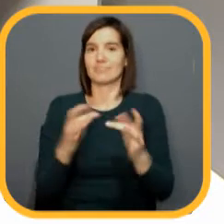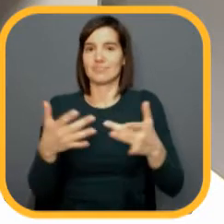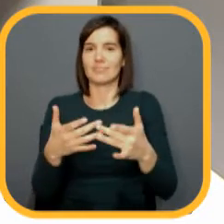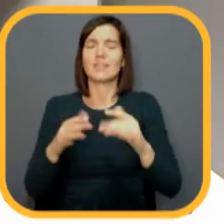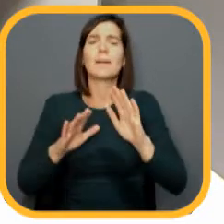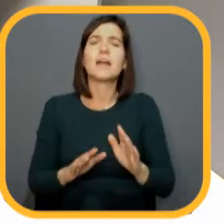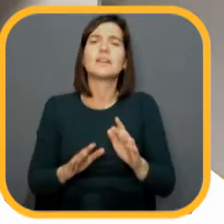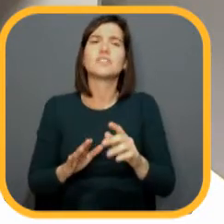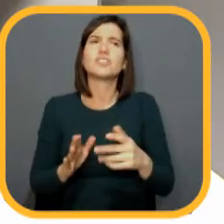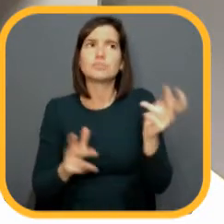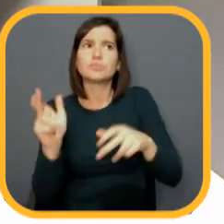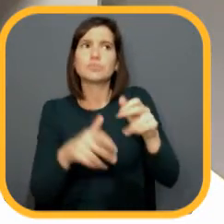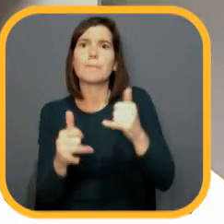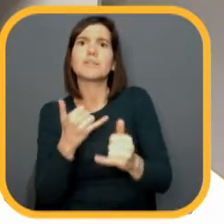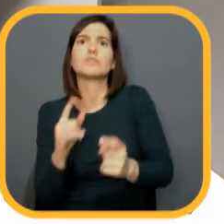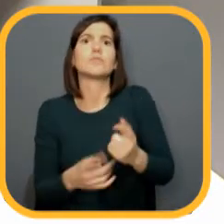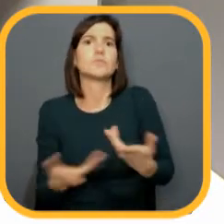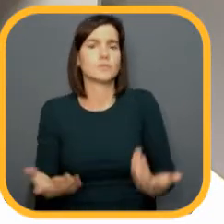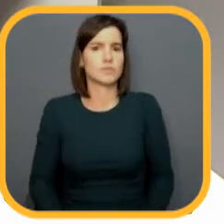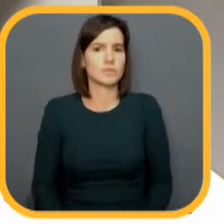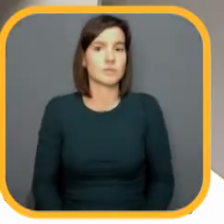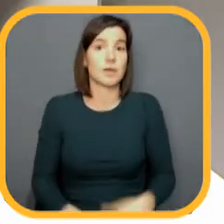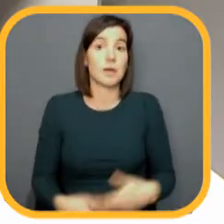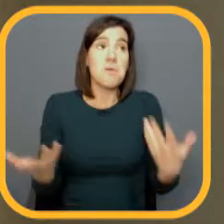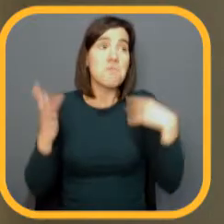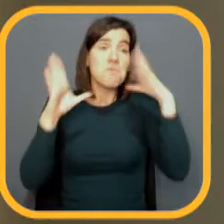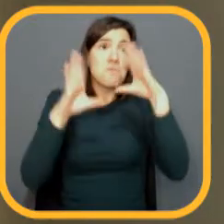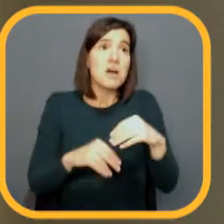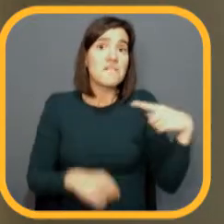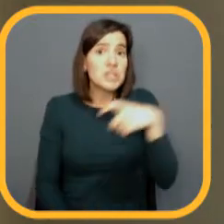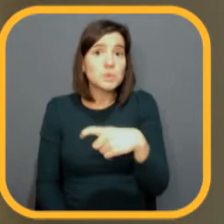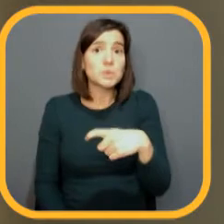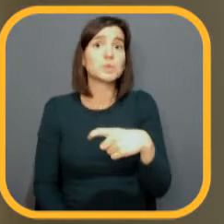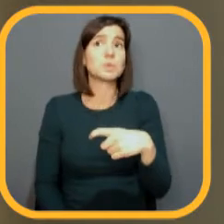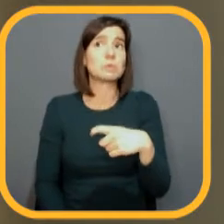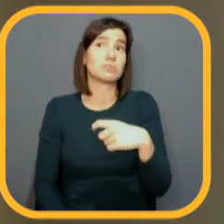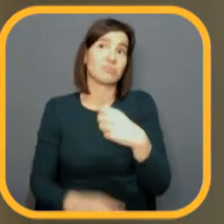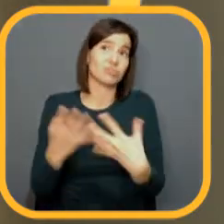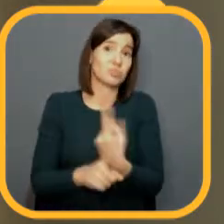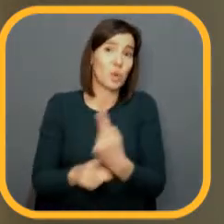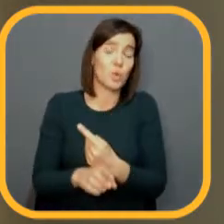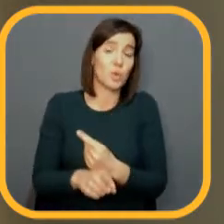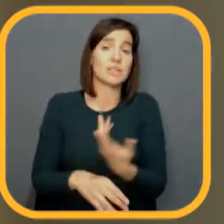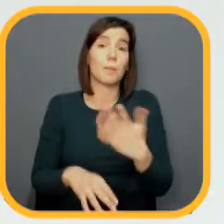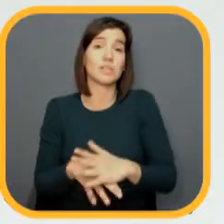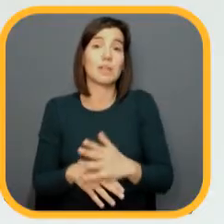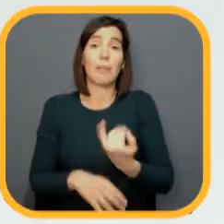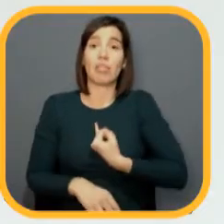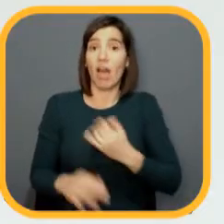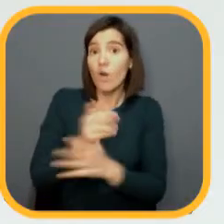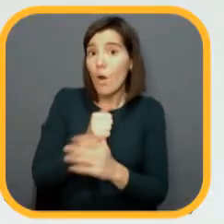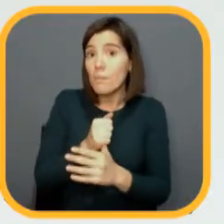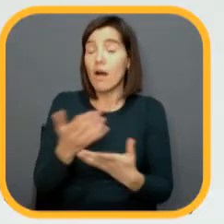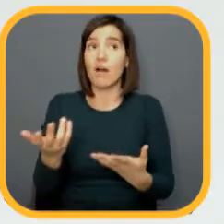a segurança online. Mas que tipos de ameaças virtuais existem? Não sei, vírus, a cena é que vírus engloba muita coisa. Phishing,